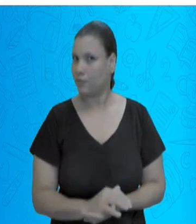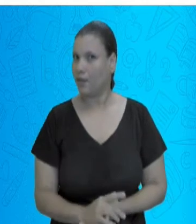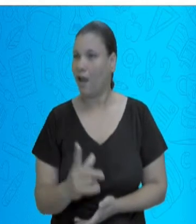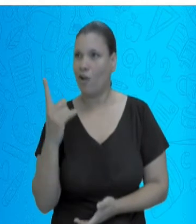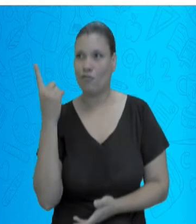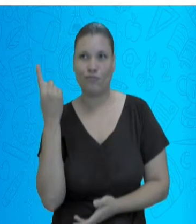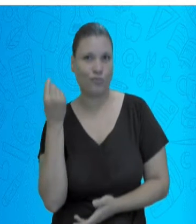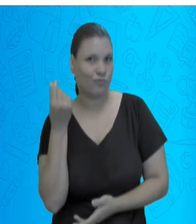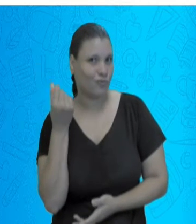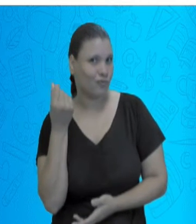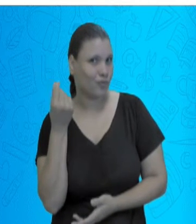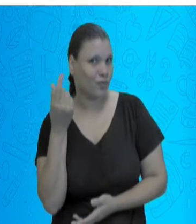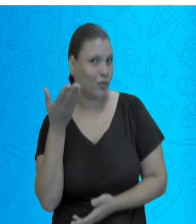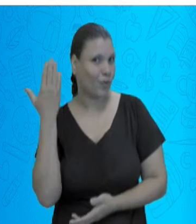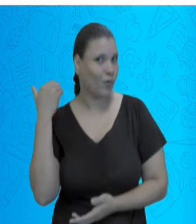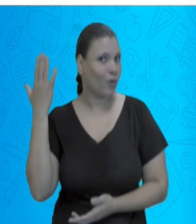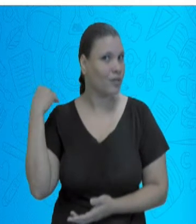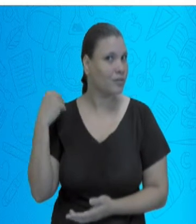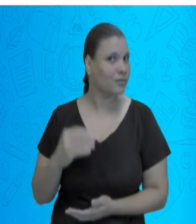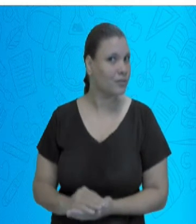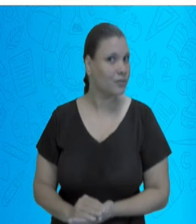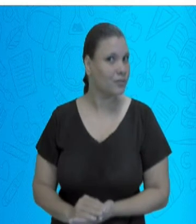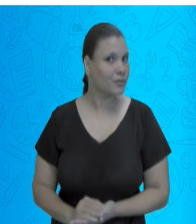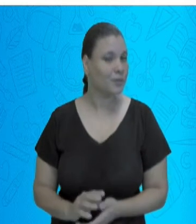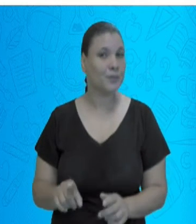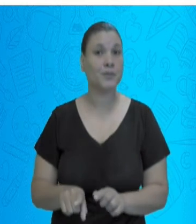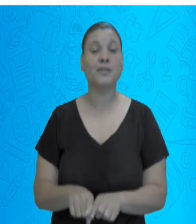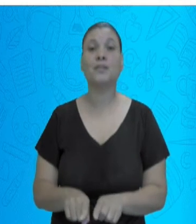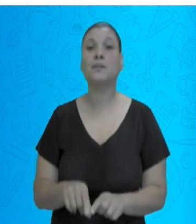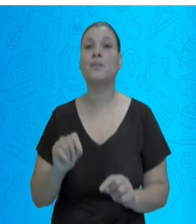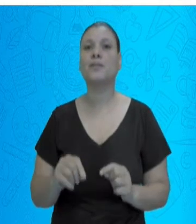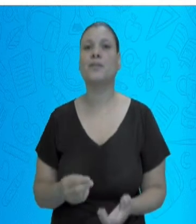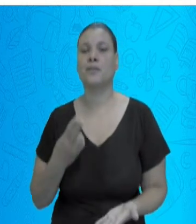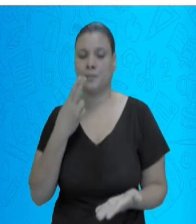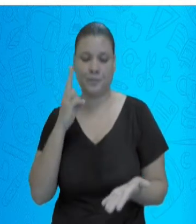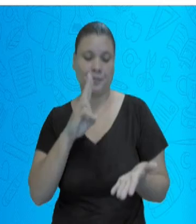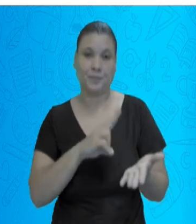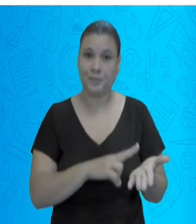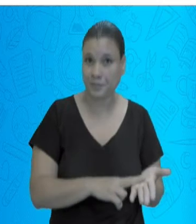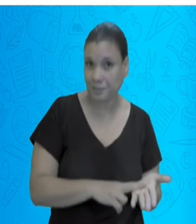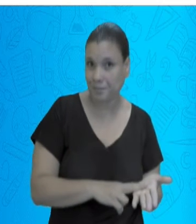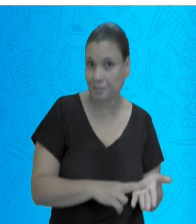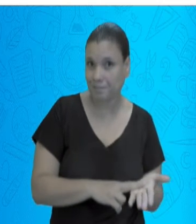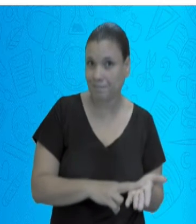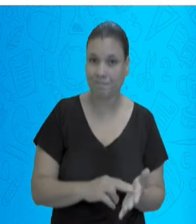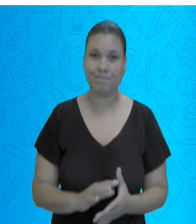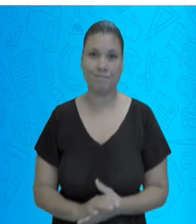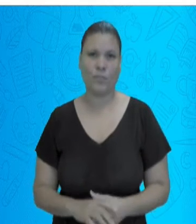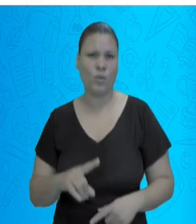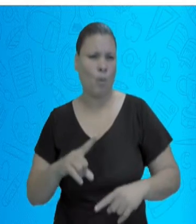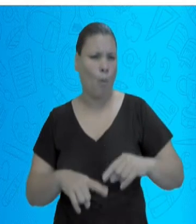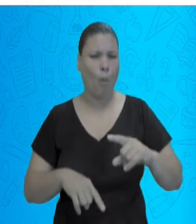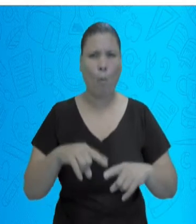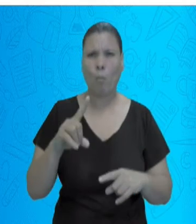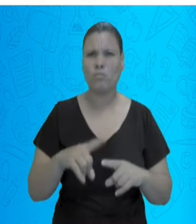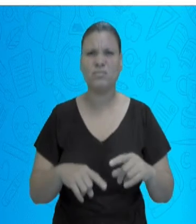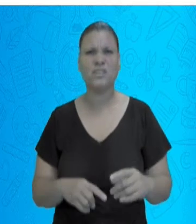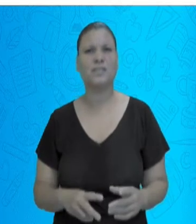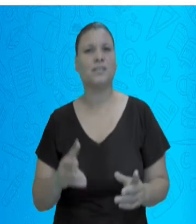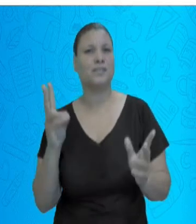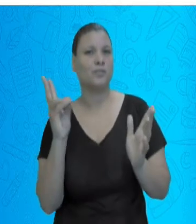de moedas antigas, selos, artesanatos indígenas. A gente tem peças diversas